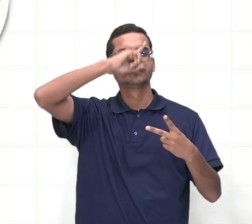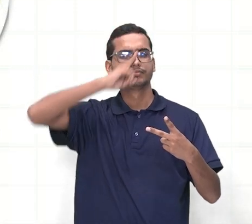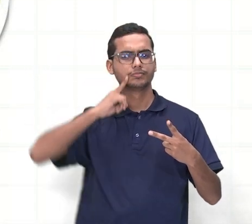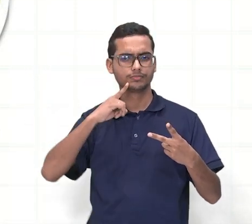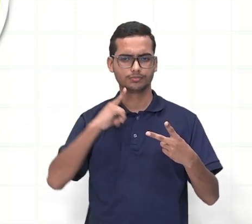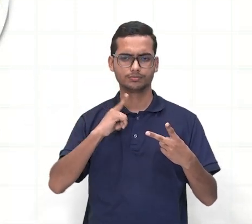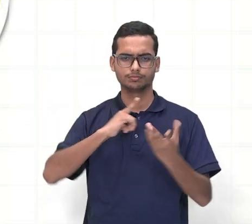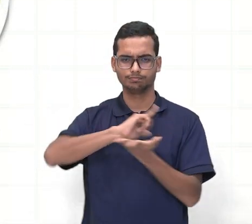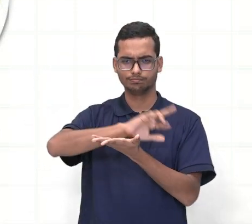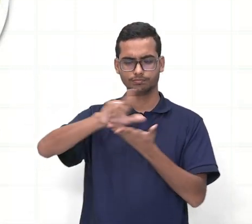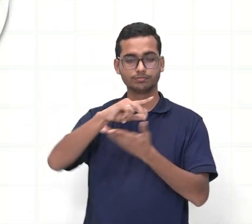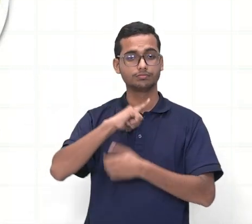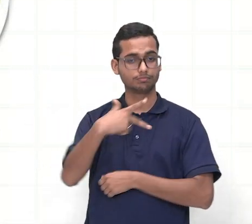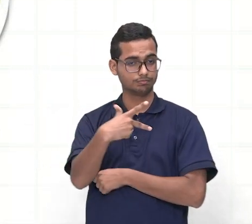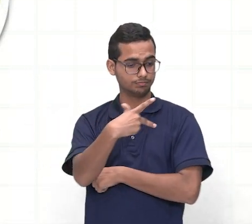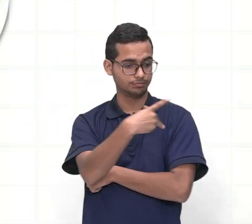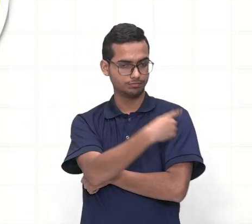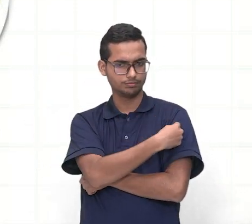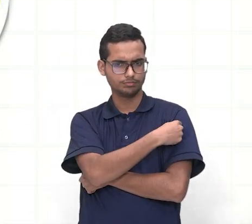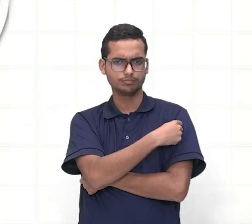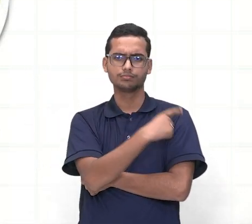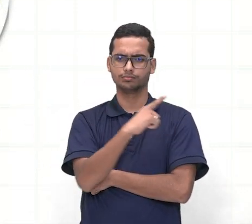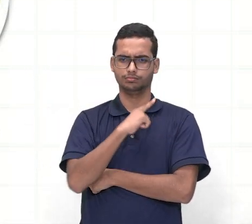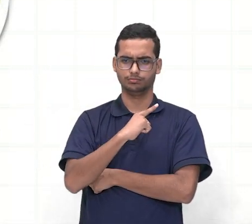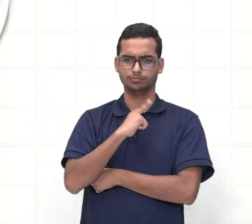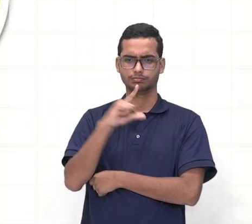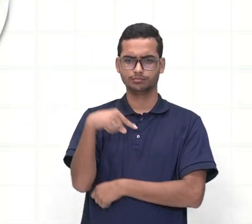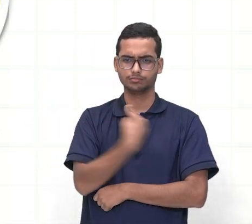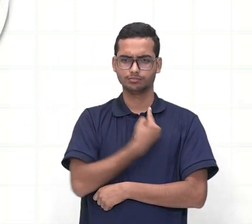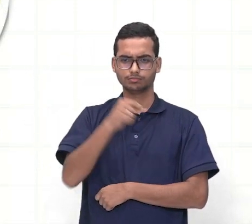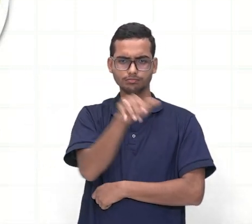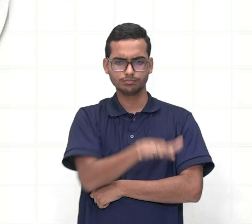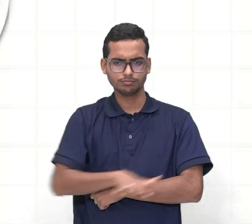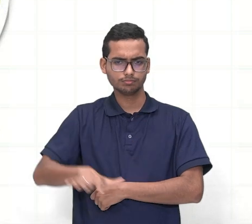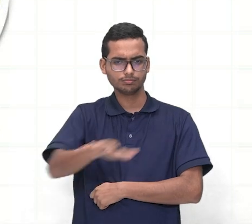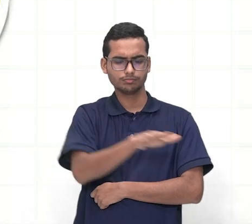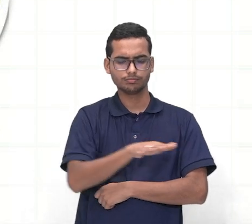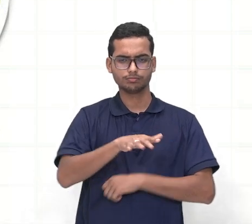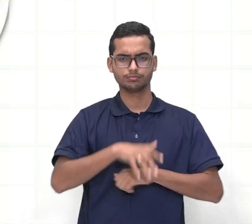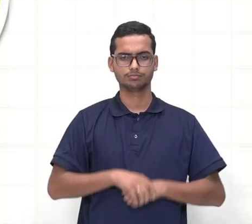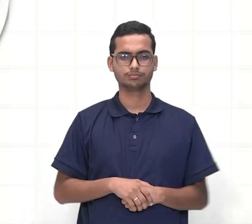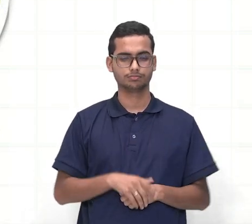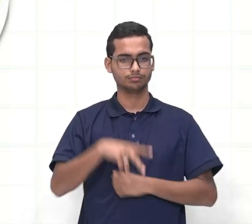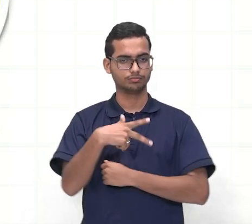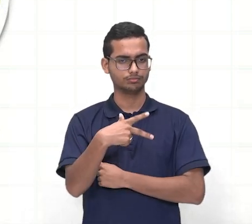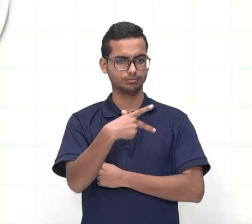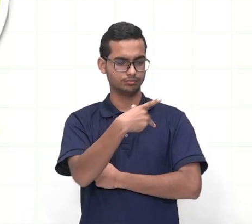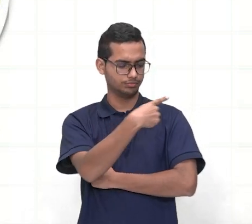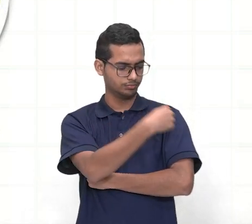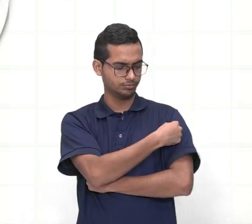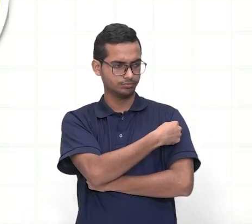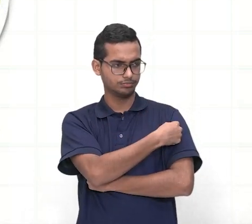temos vacinação. Na nossa região, faz parte da vacinação, certo?